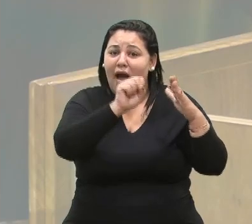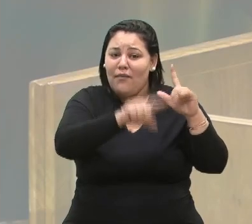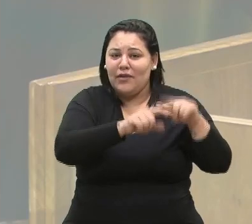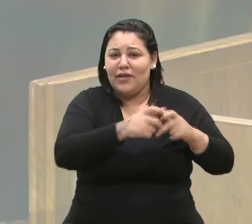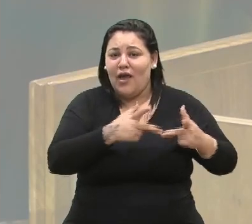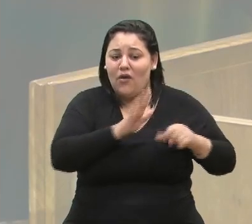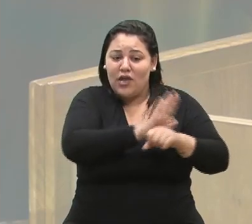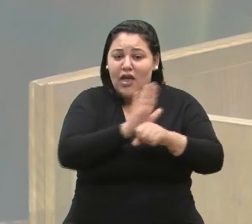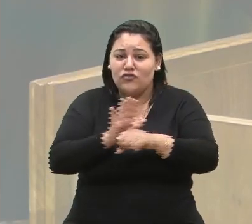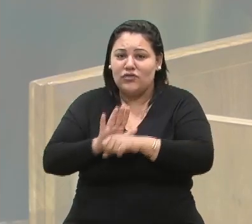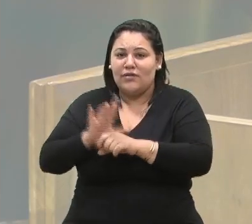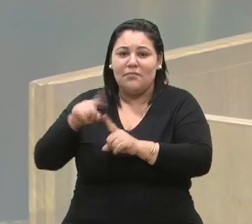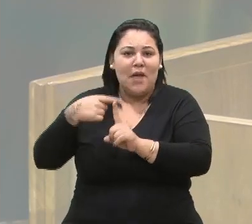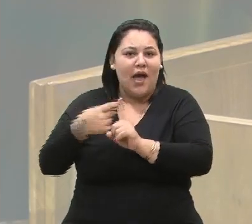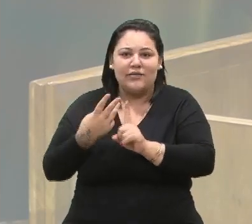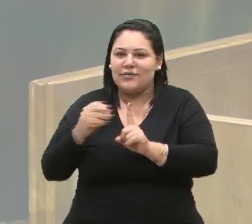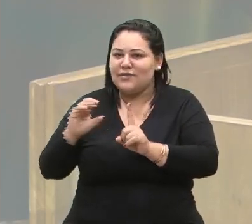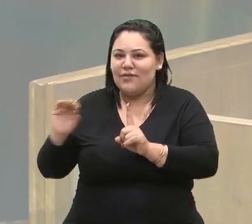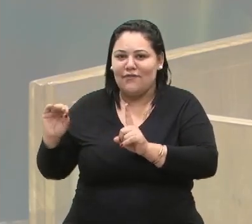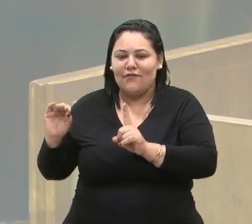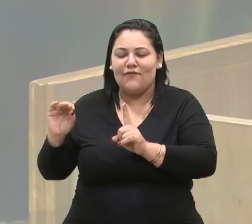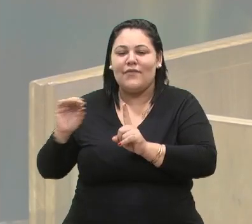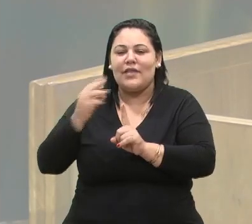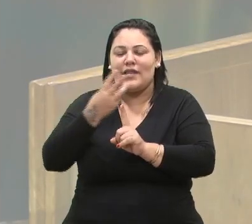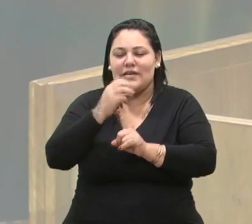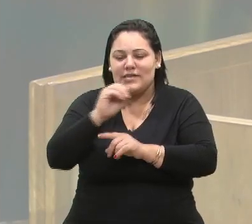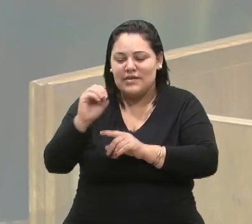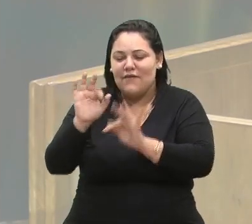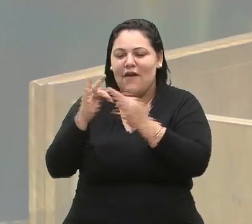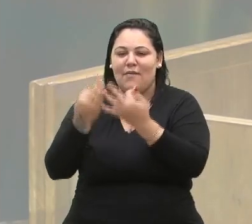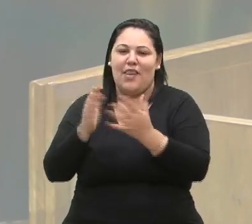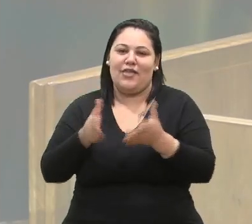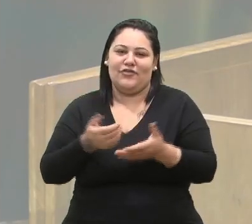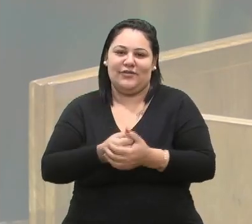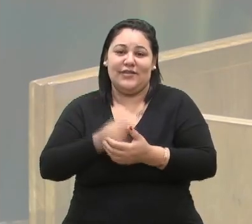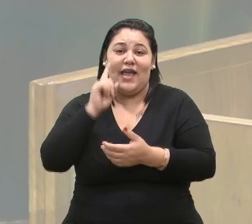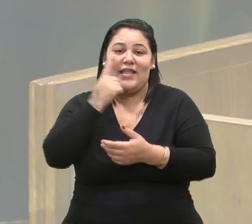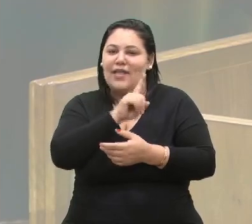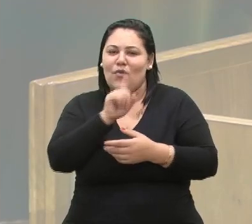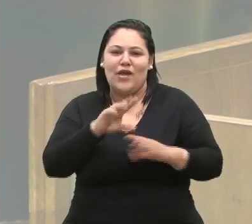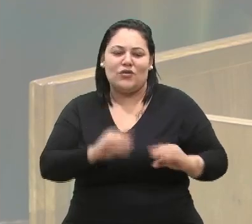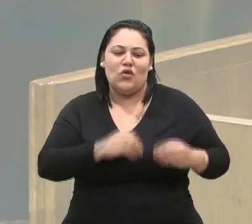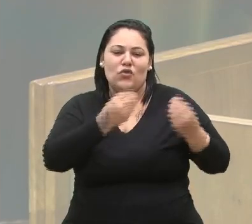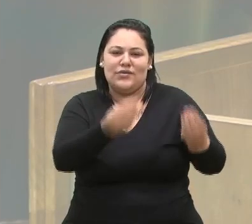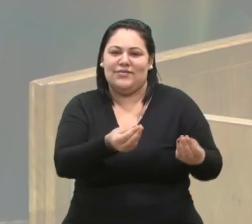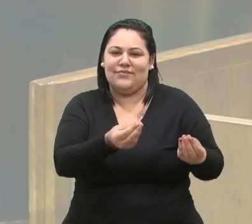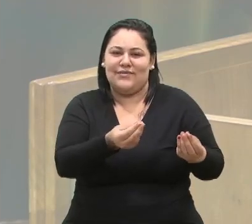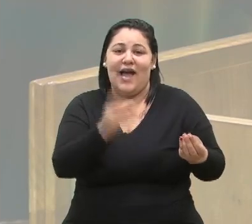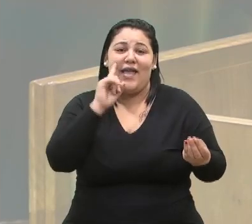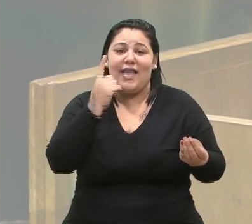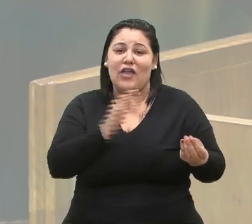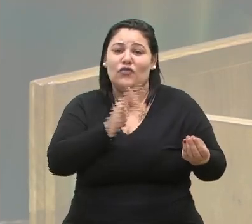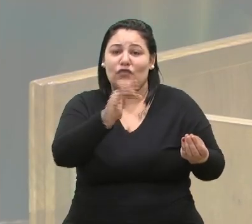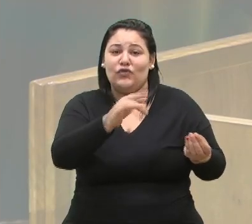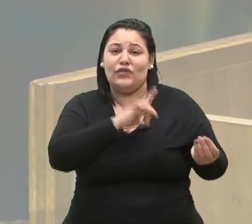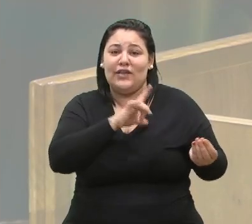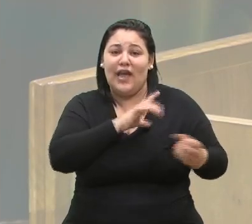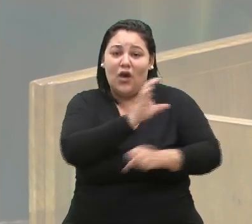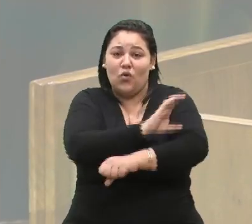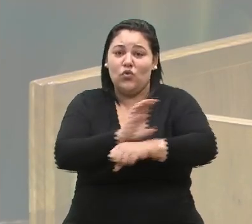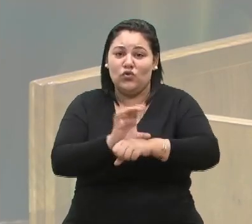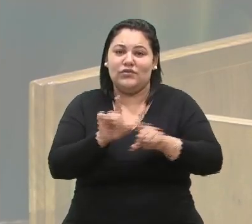de 300 famílias. E a ideia também não é só a doação. A ideia é que no futuro nós tenhamos